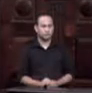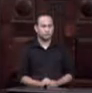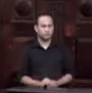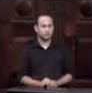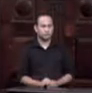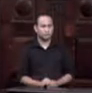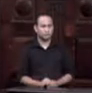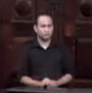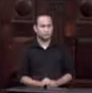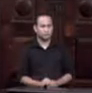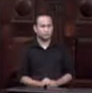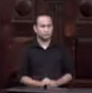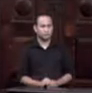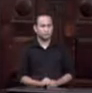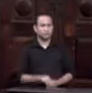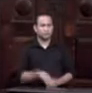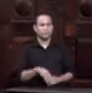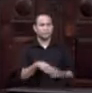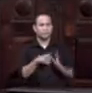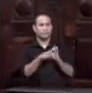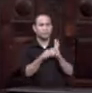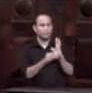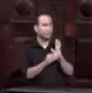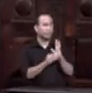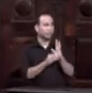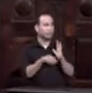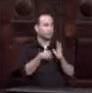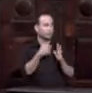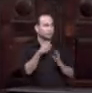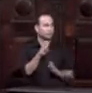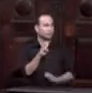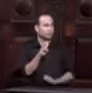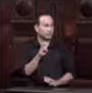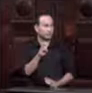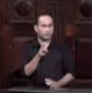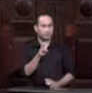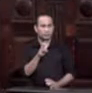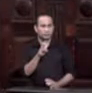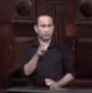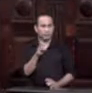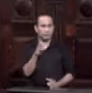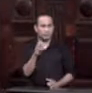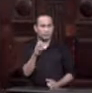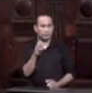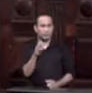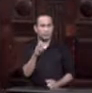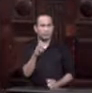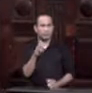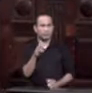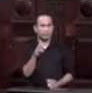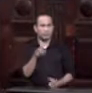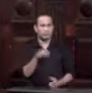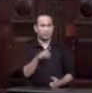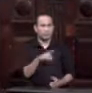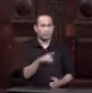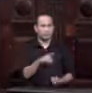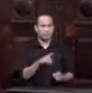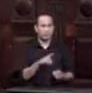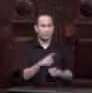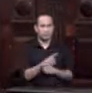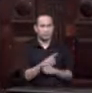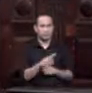a emenda aditiva da bancada do Partido dos Trabalhadores, número 25. Os senhores que aprovam nessa comissão, rejeitado com voto